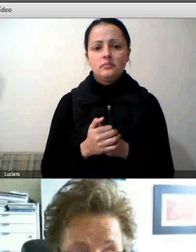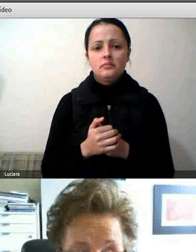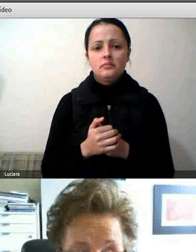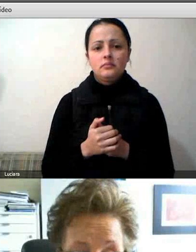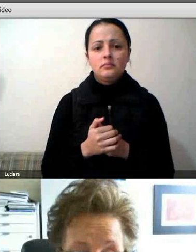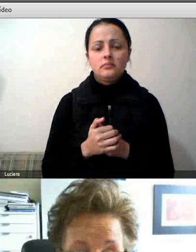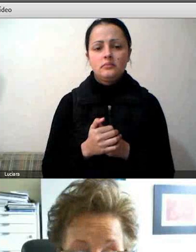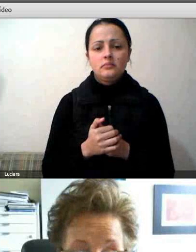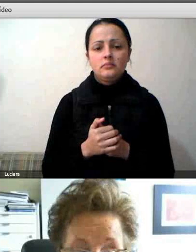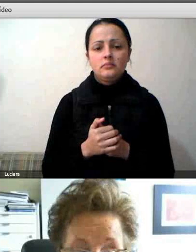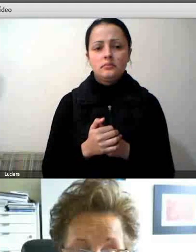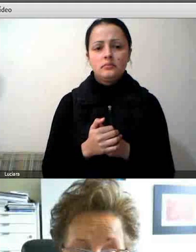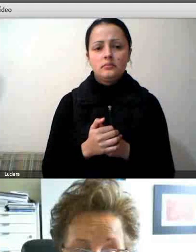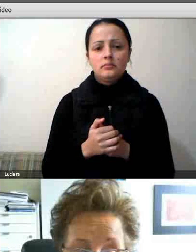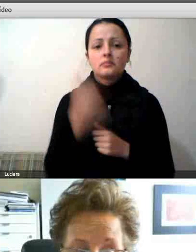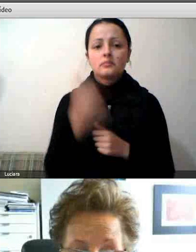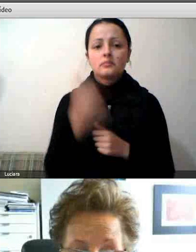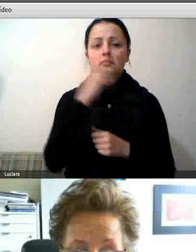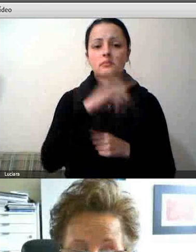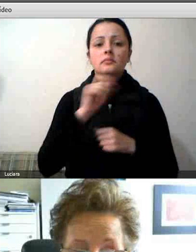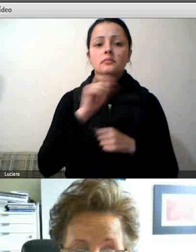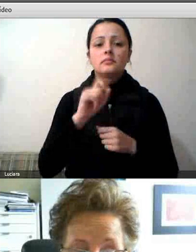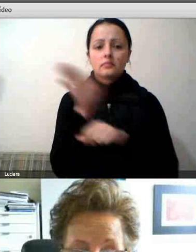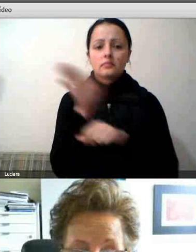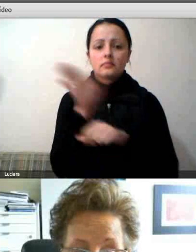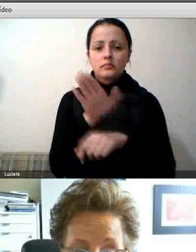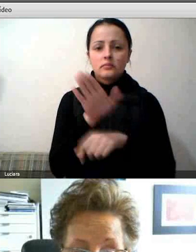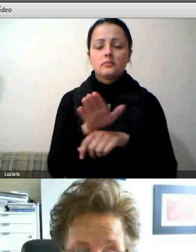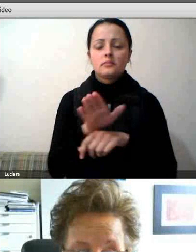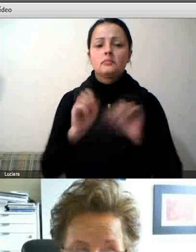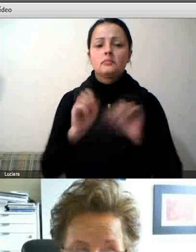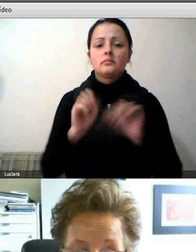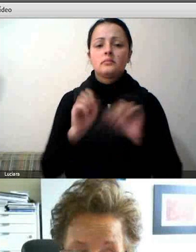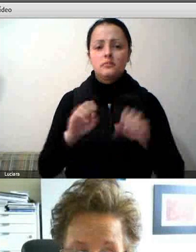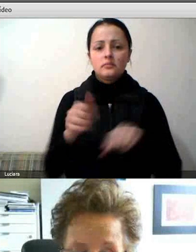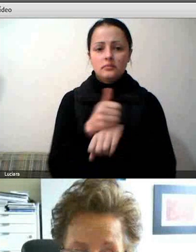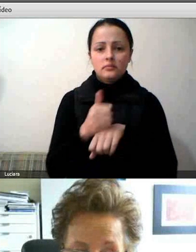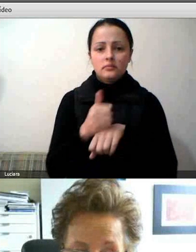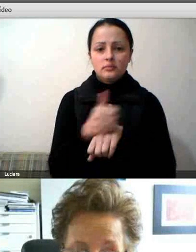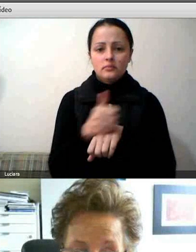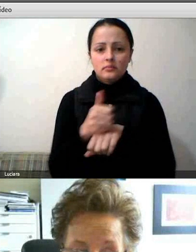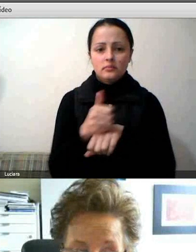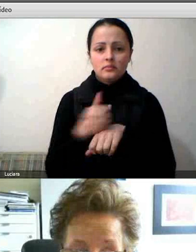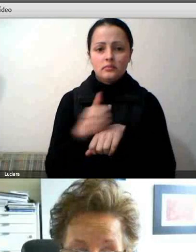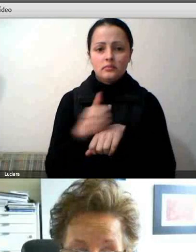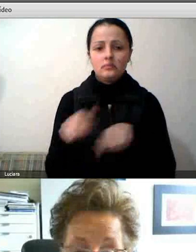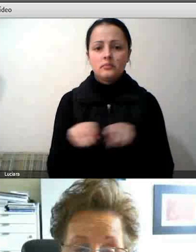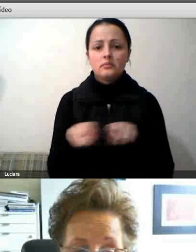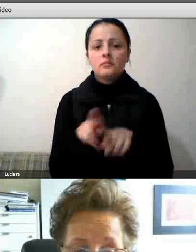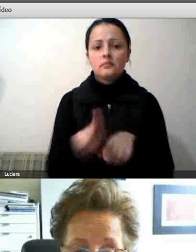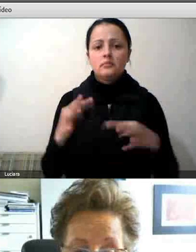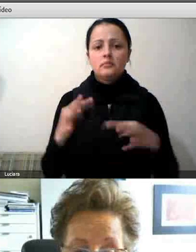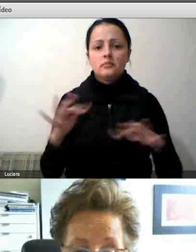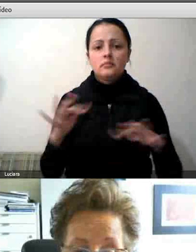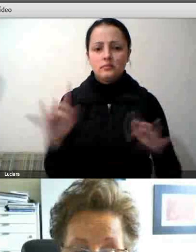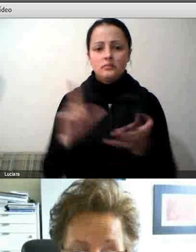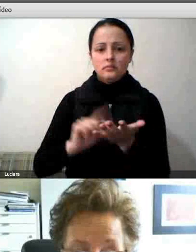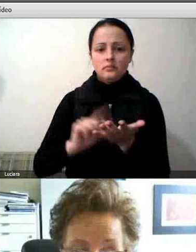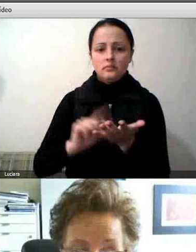cultura, e nós temos que fazer um fomento e contribuição no ensino profissionalizante, visando